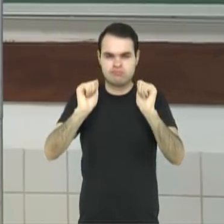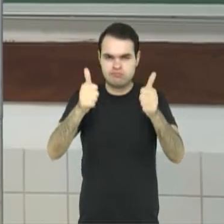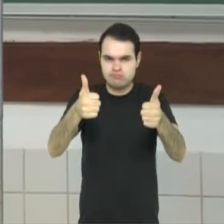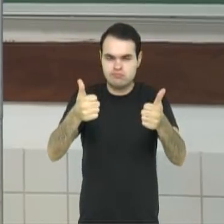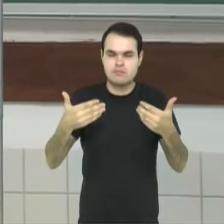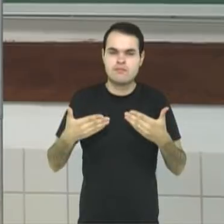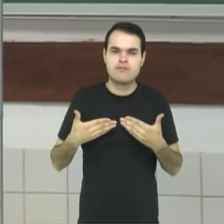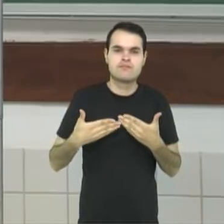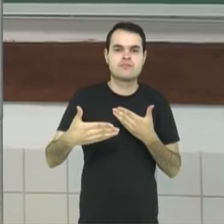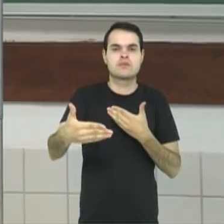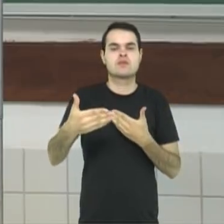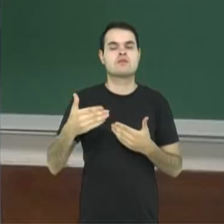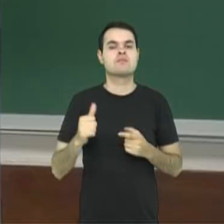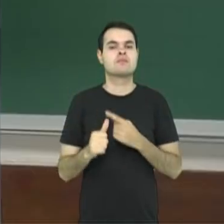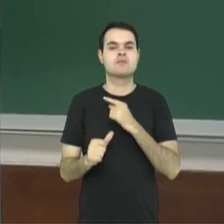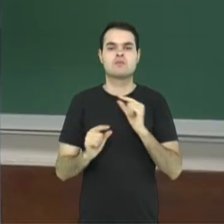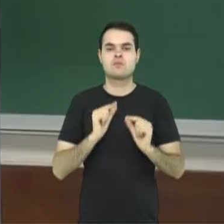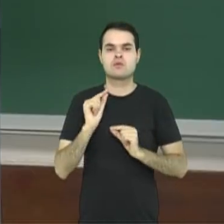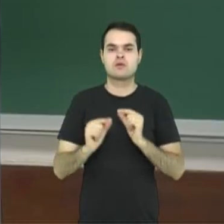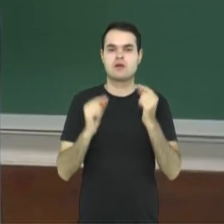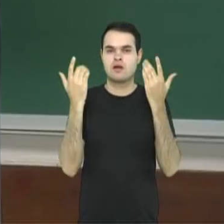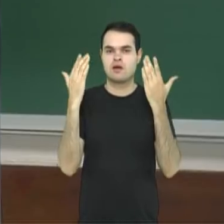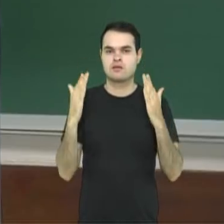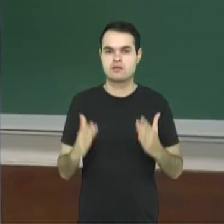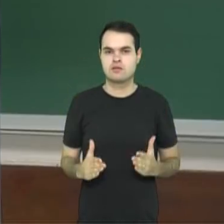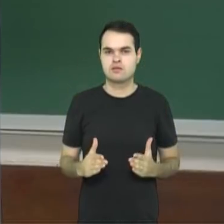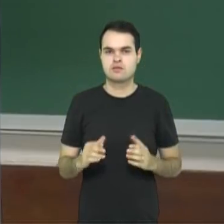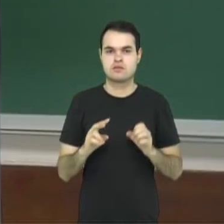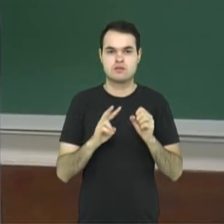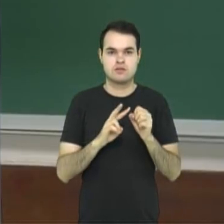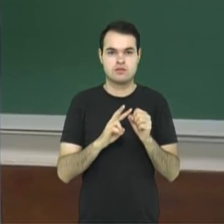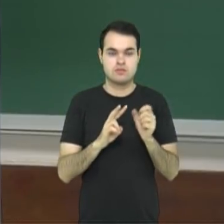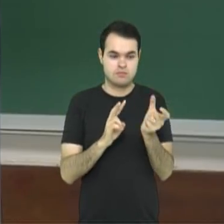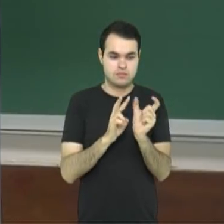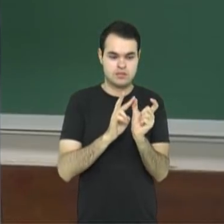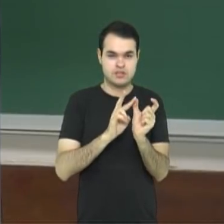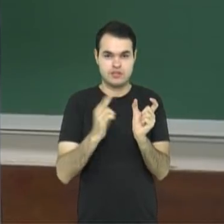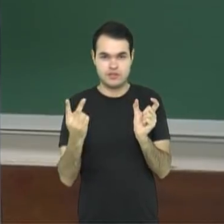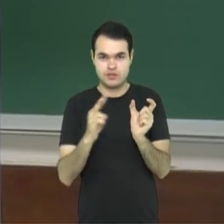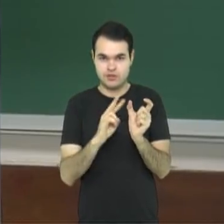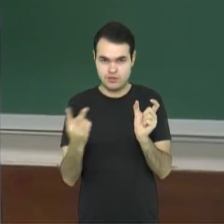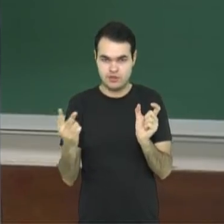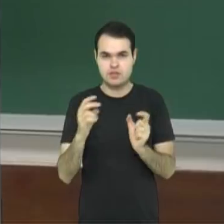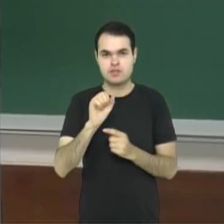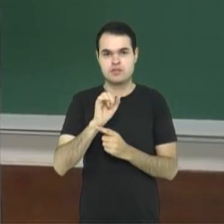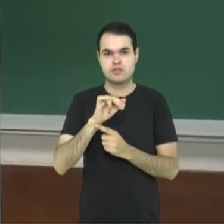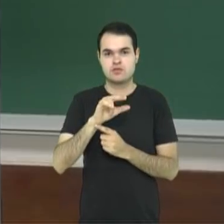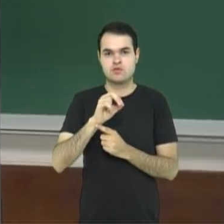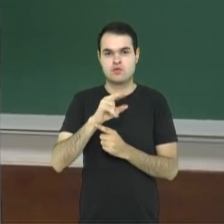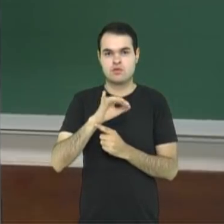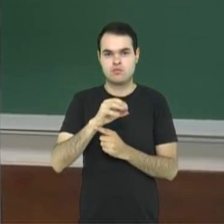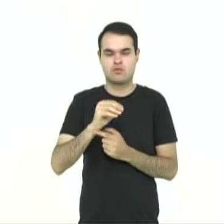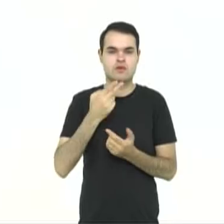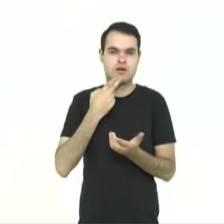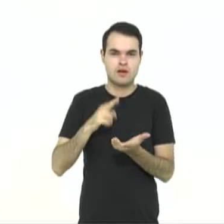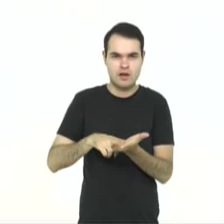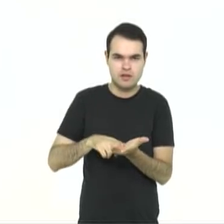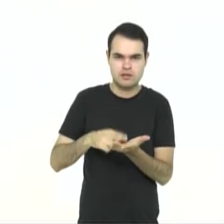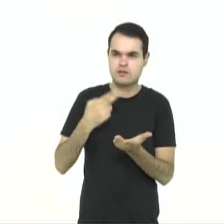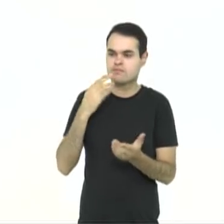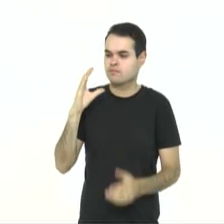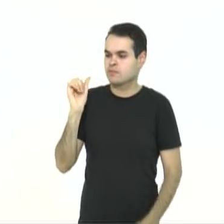Então, primeiro vamos começar fazendo uma análise aqui sobre os sinônimos da palavra carta, né? Então, a gente pode ter como